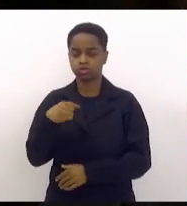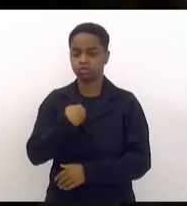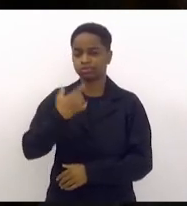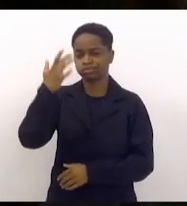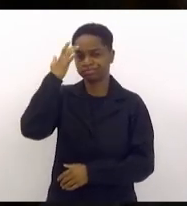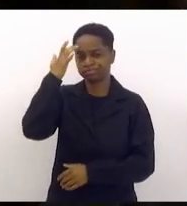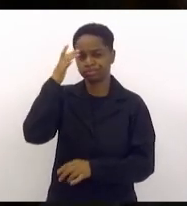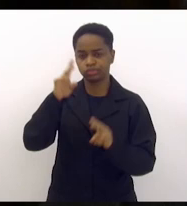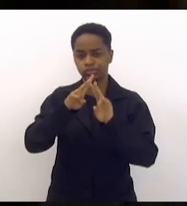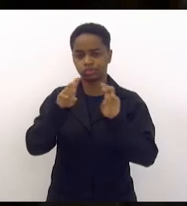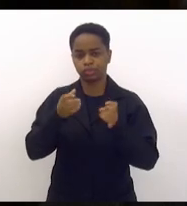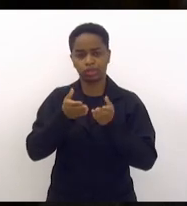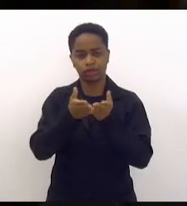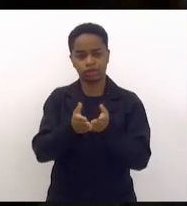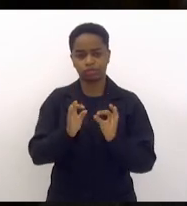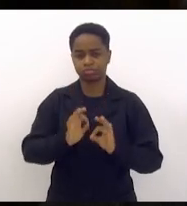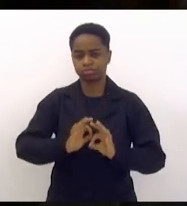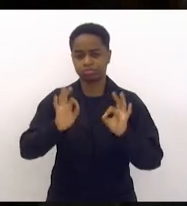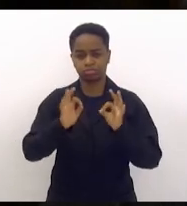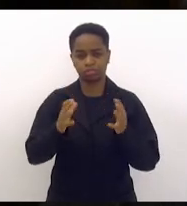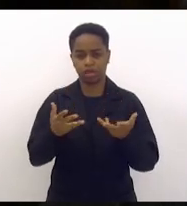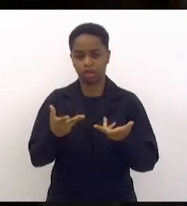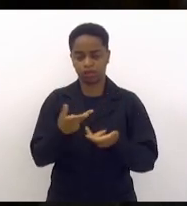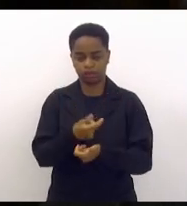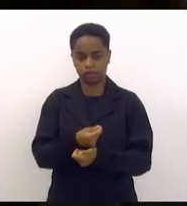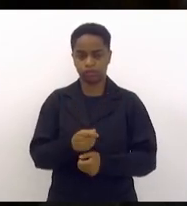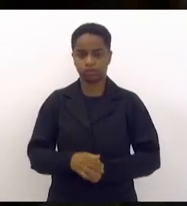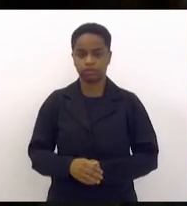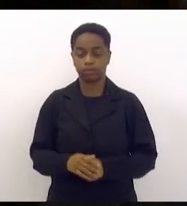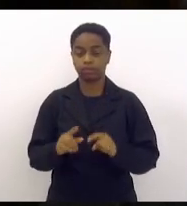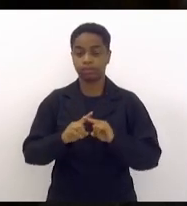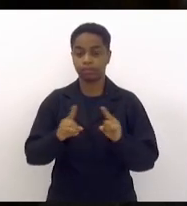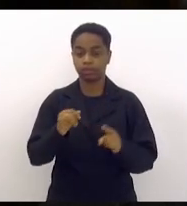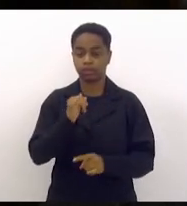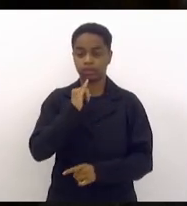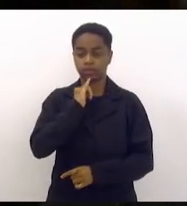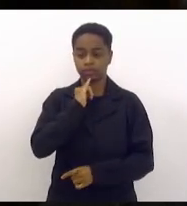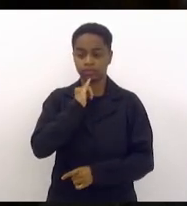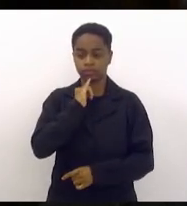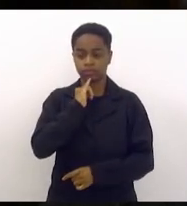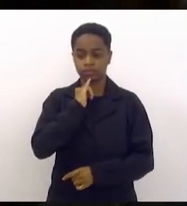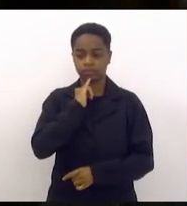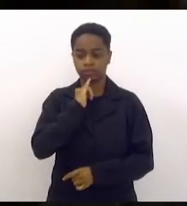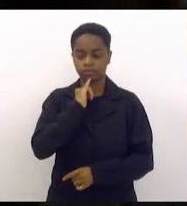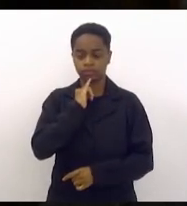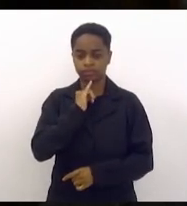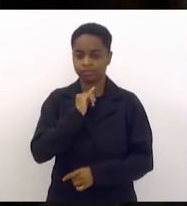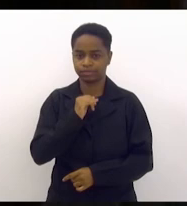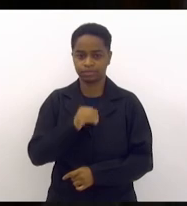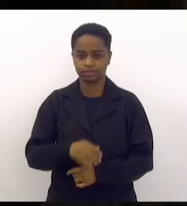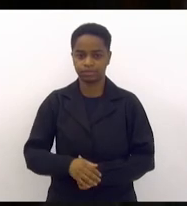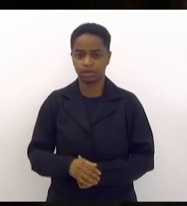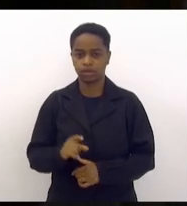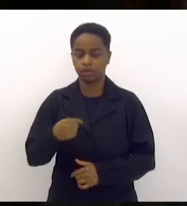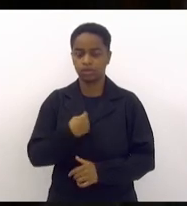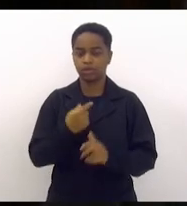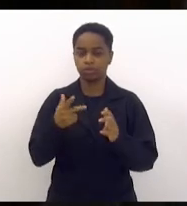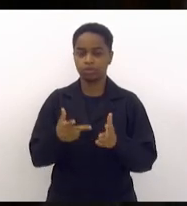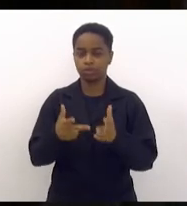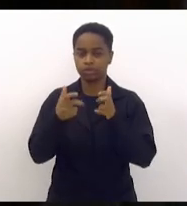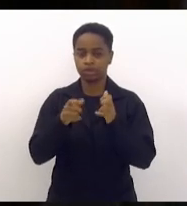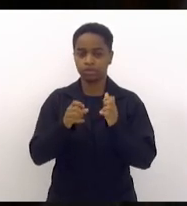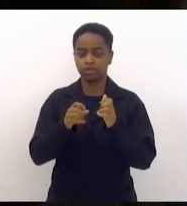navios excelente maravilhosa infelizmente muito curta porque quando a gente olha a curva de aprendizado dos outros